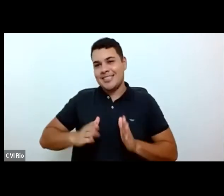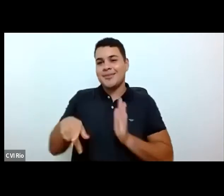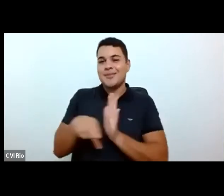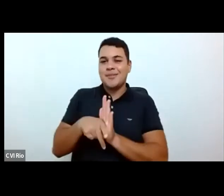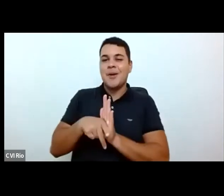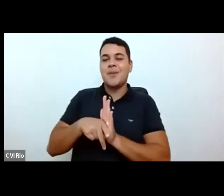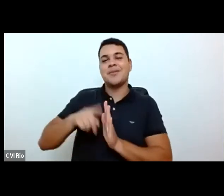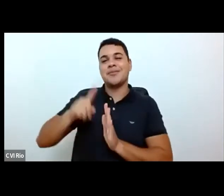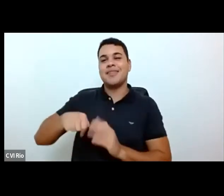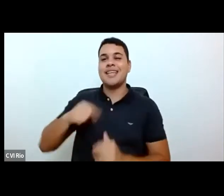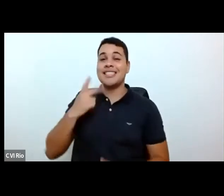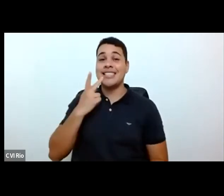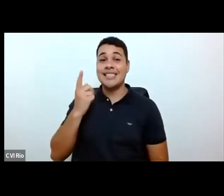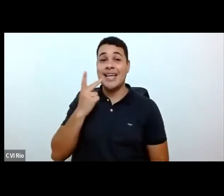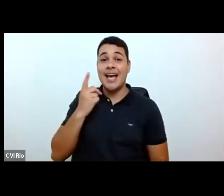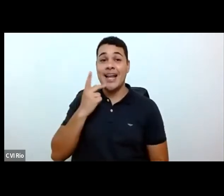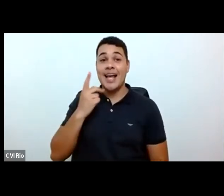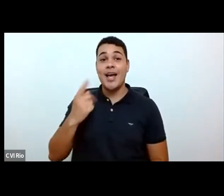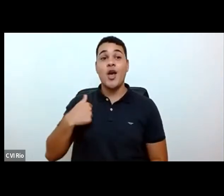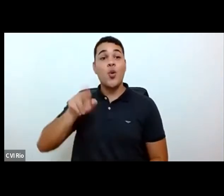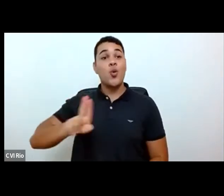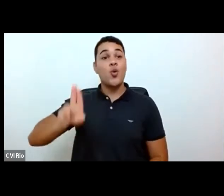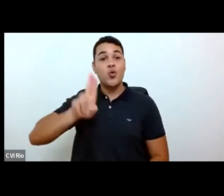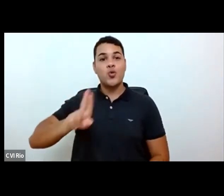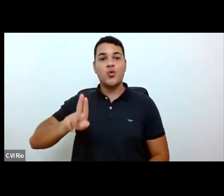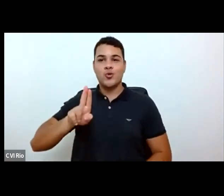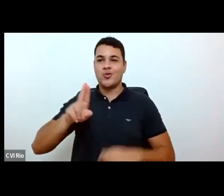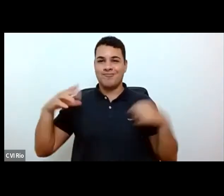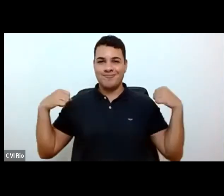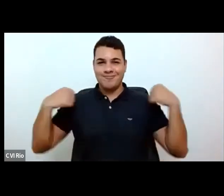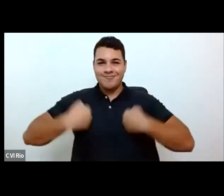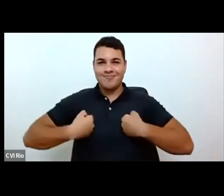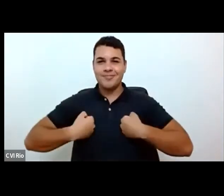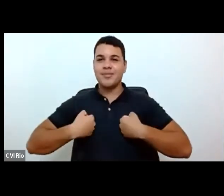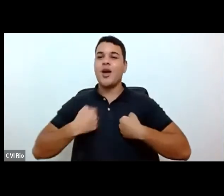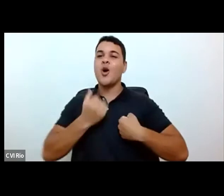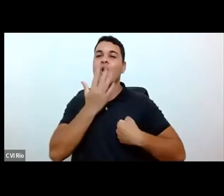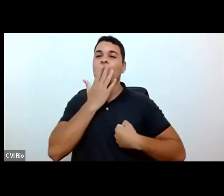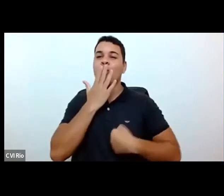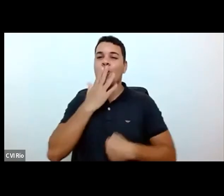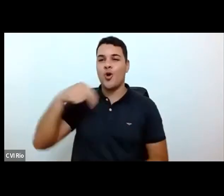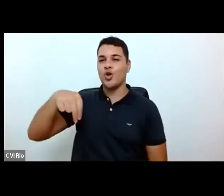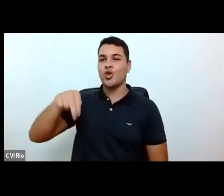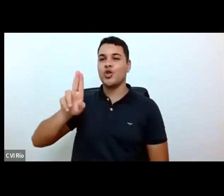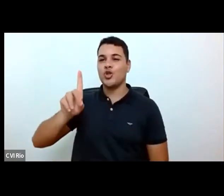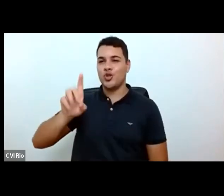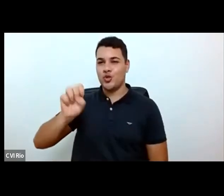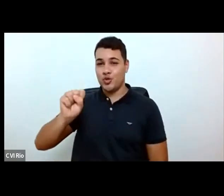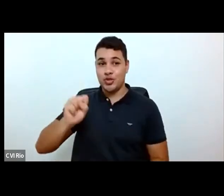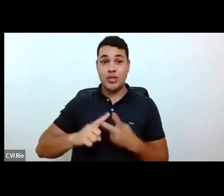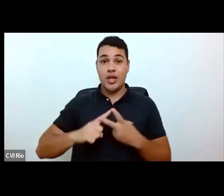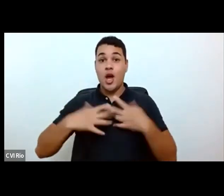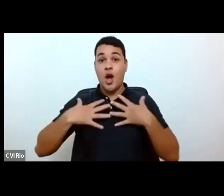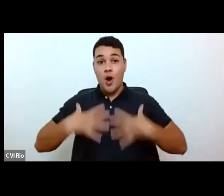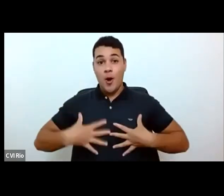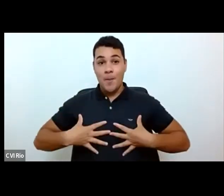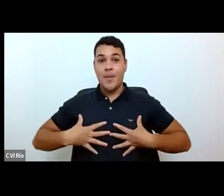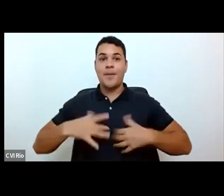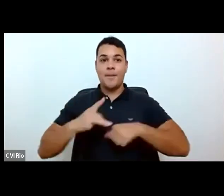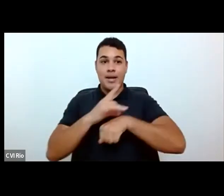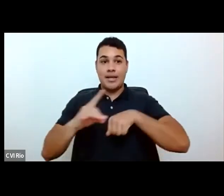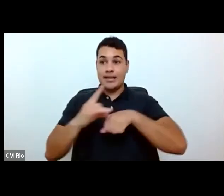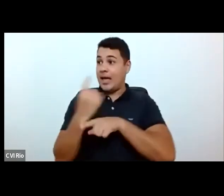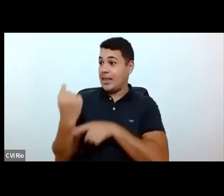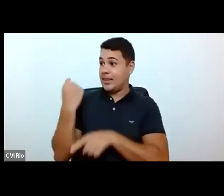Estou vestindo um blazer nude, com preto. Estou, ao meu fundo tem o Salão